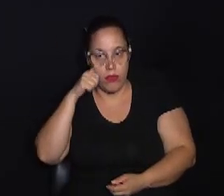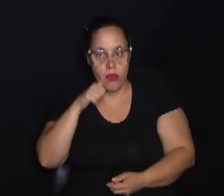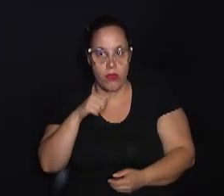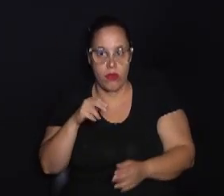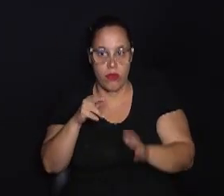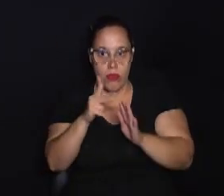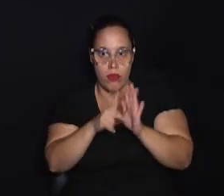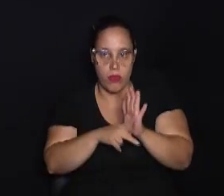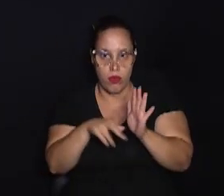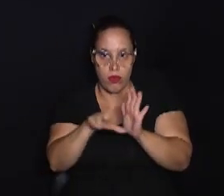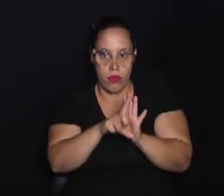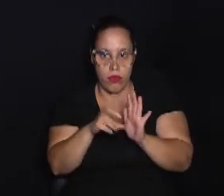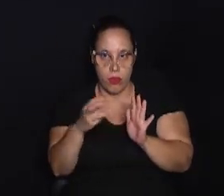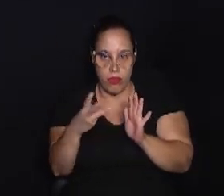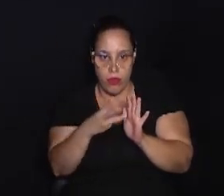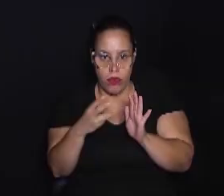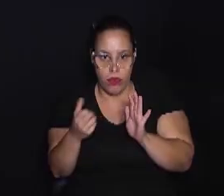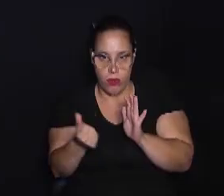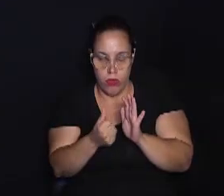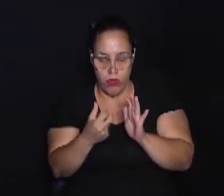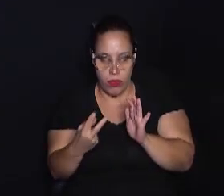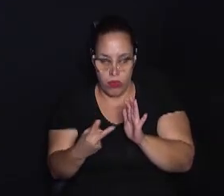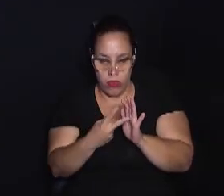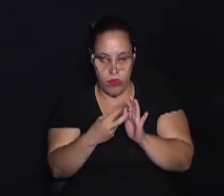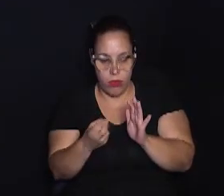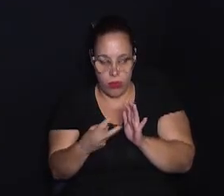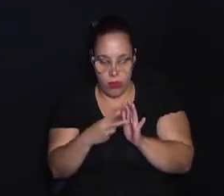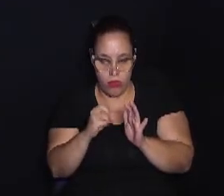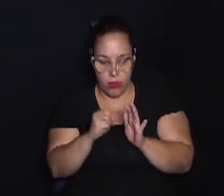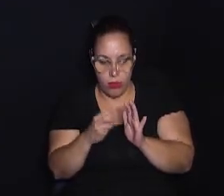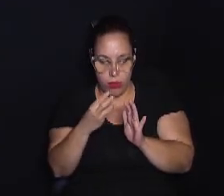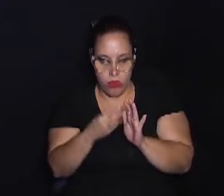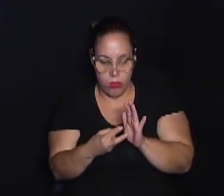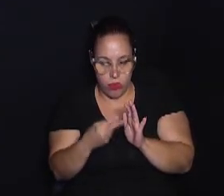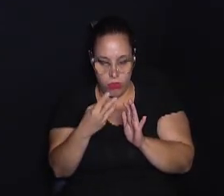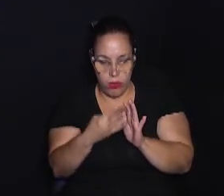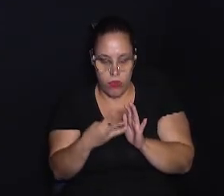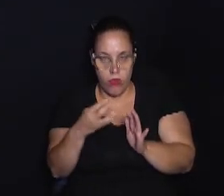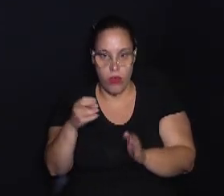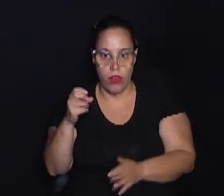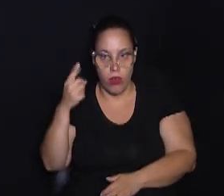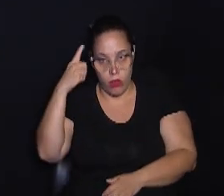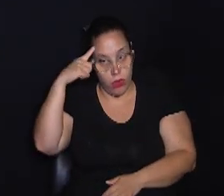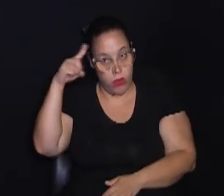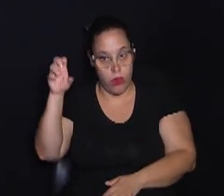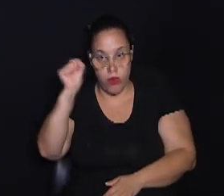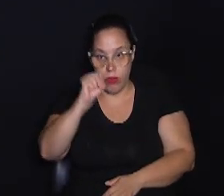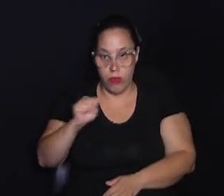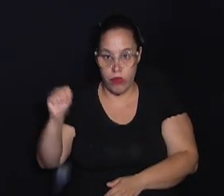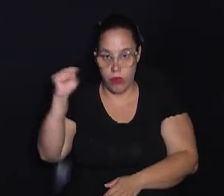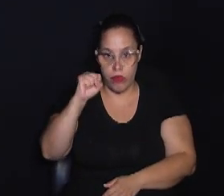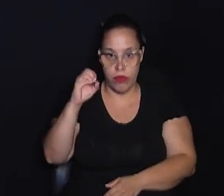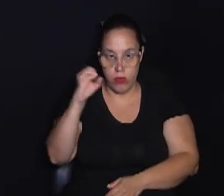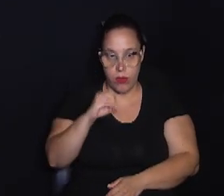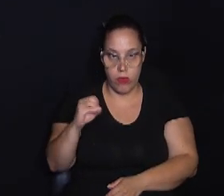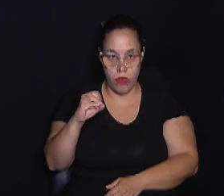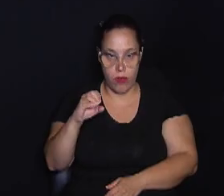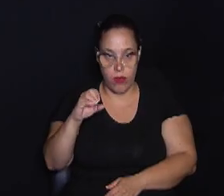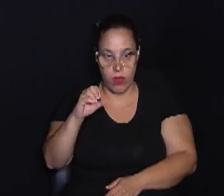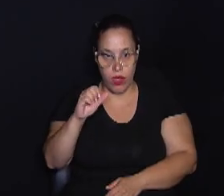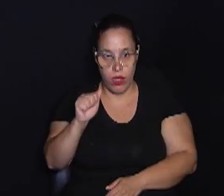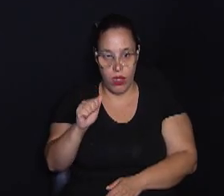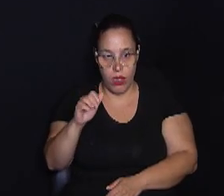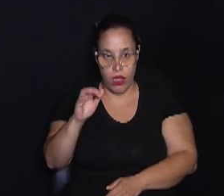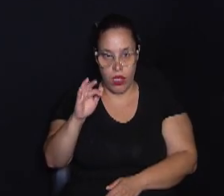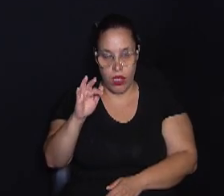de lei ordinário número 312 de 2023, que institui o dia 8 de outubro como o Dia Municipal do Afoxé e